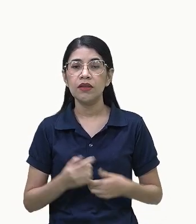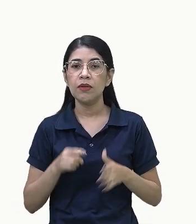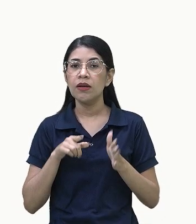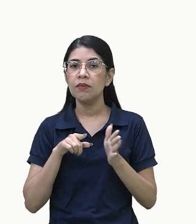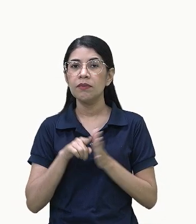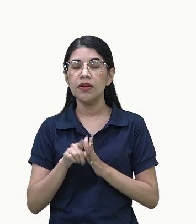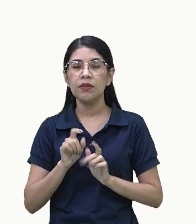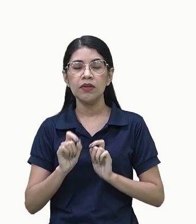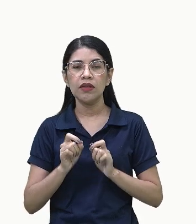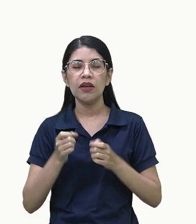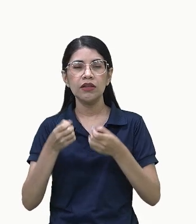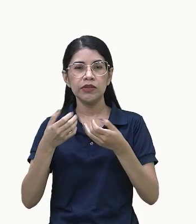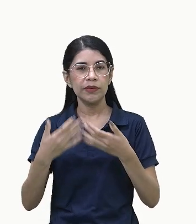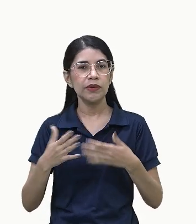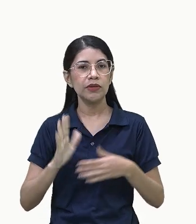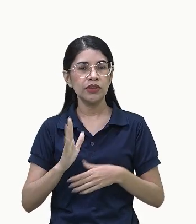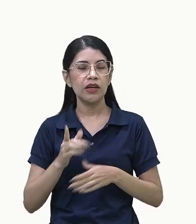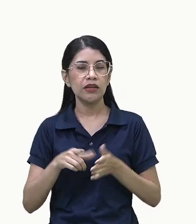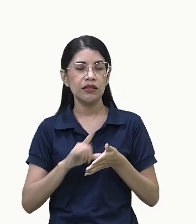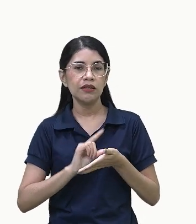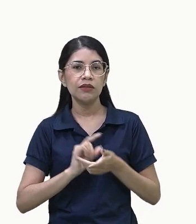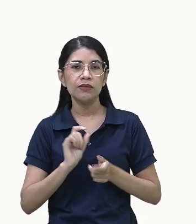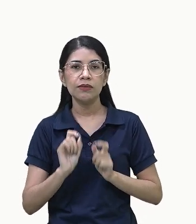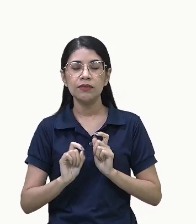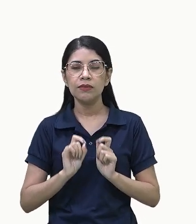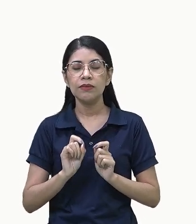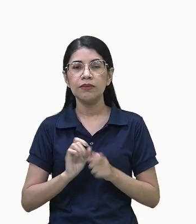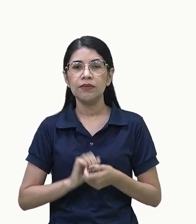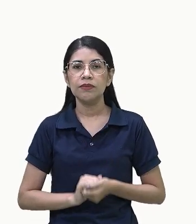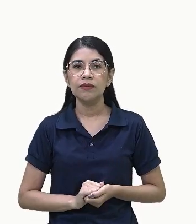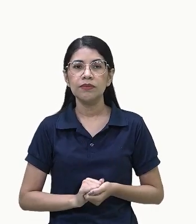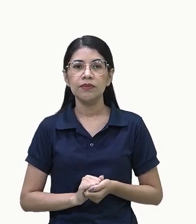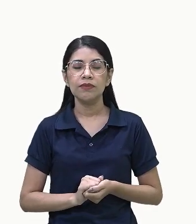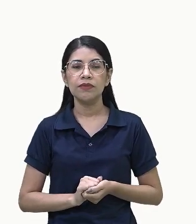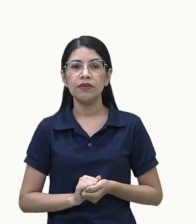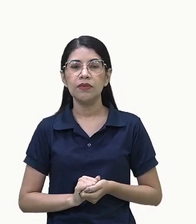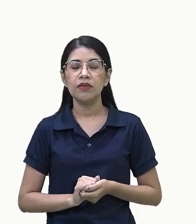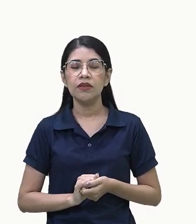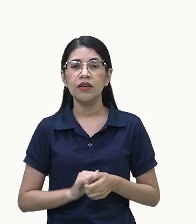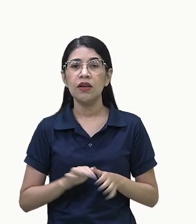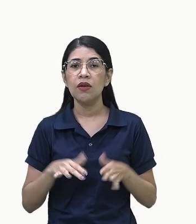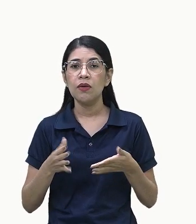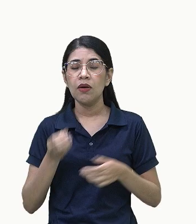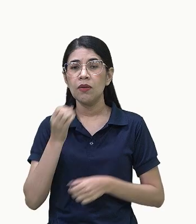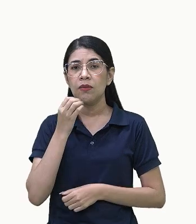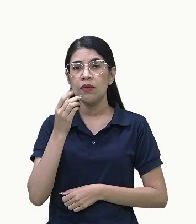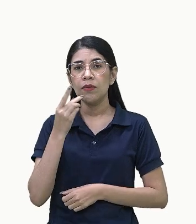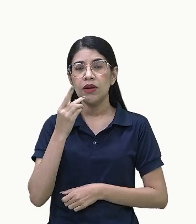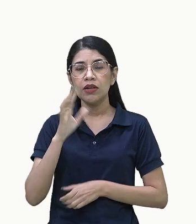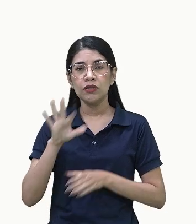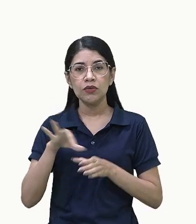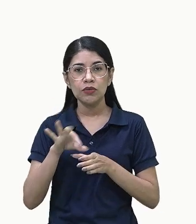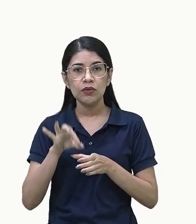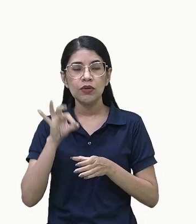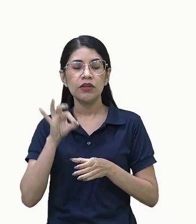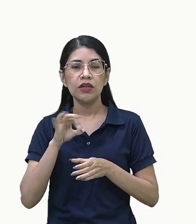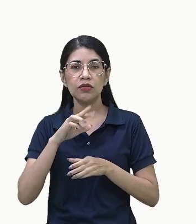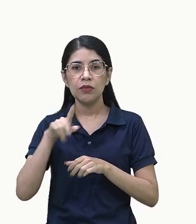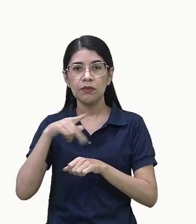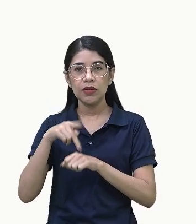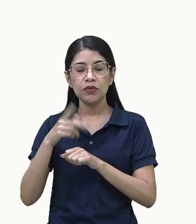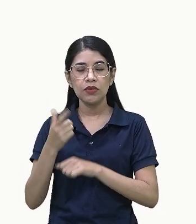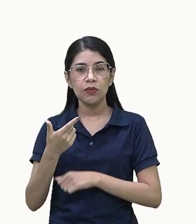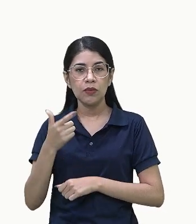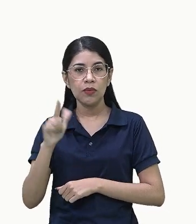questão, como o professor Rino acabou de ler, ele pede justamente o seguinte: qual é a chance de você sortear um estrangeiro